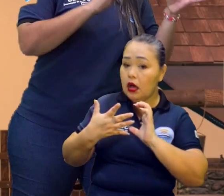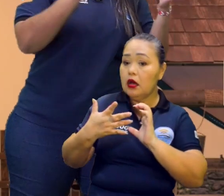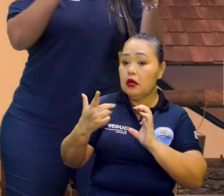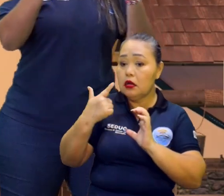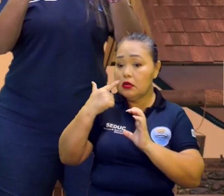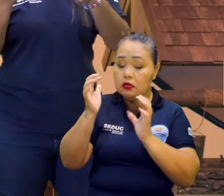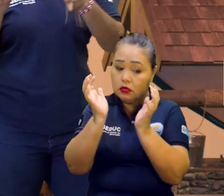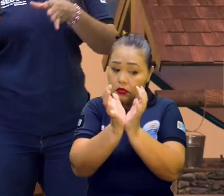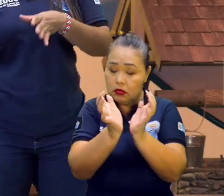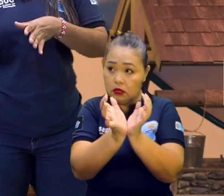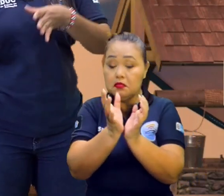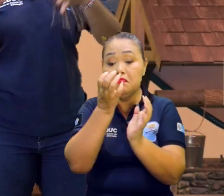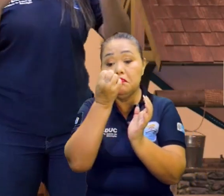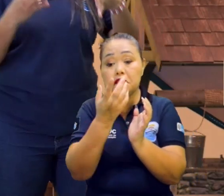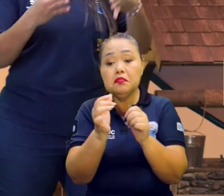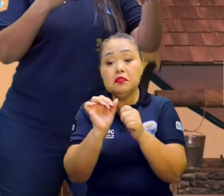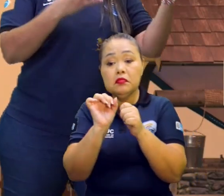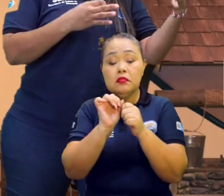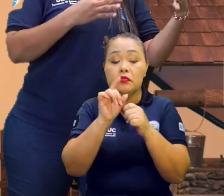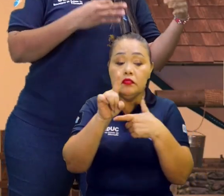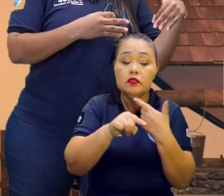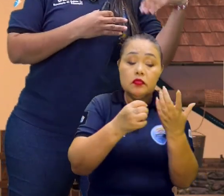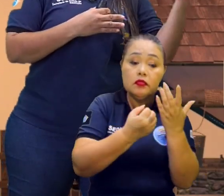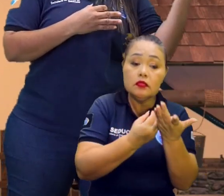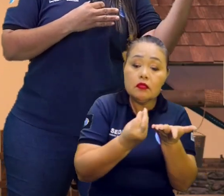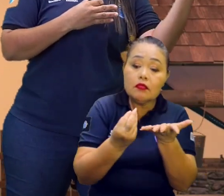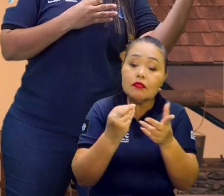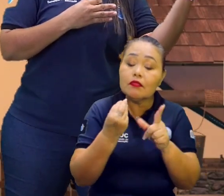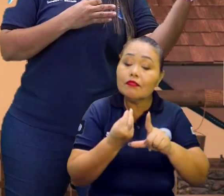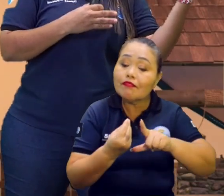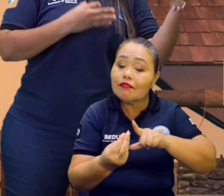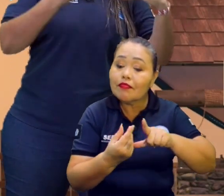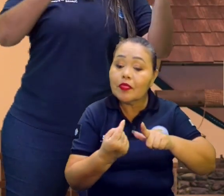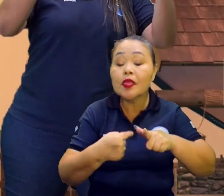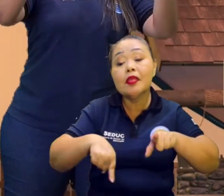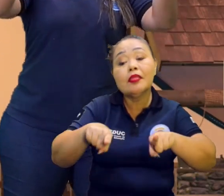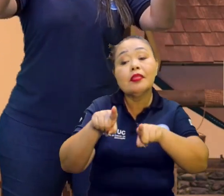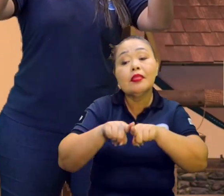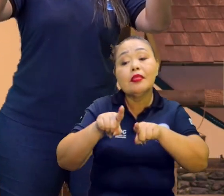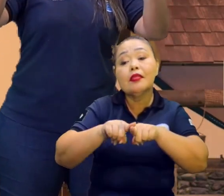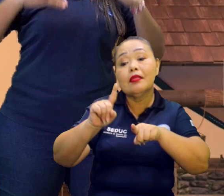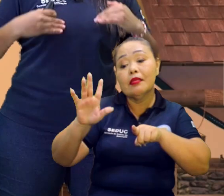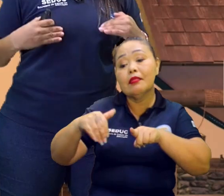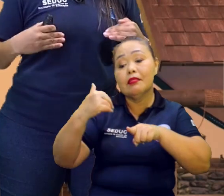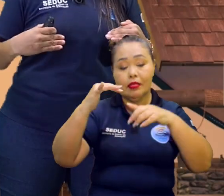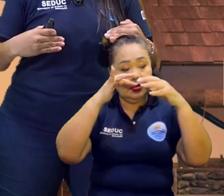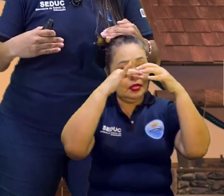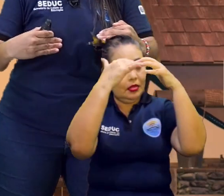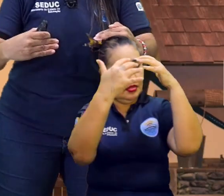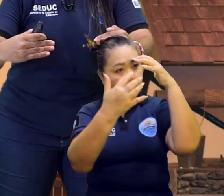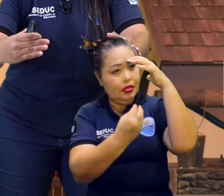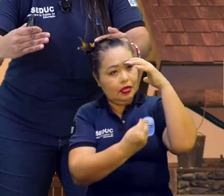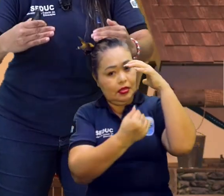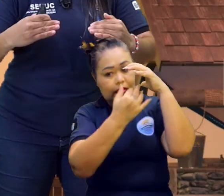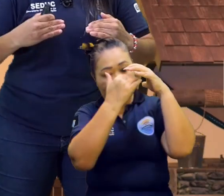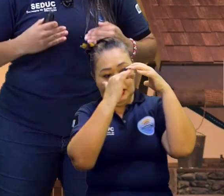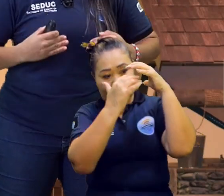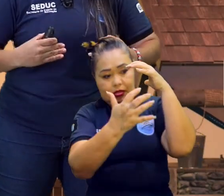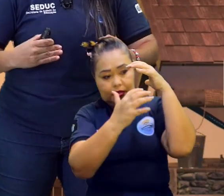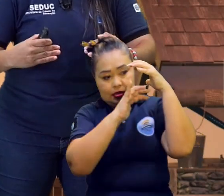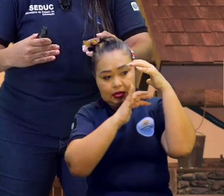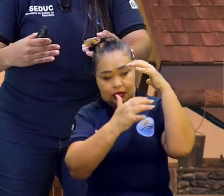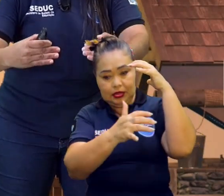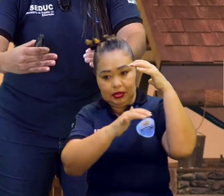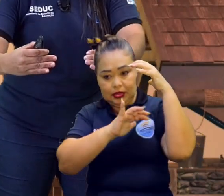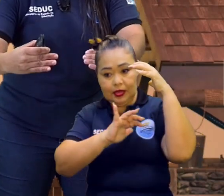boa tanto como adubo, quanto também para o sombreamento para aquelas espécies, né, aquelas culturas